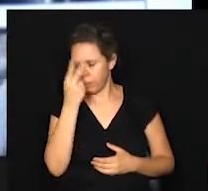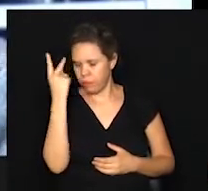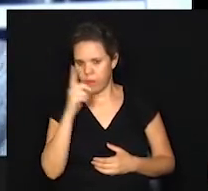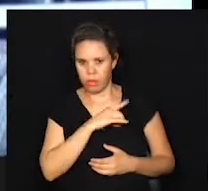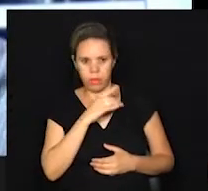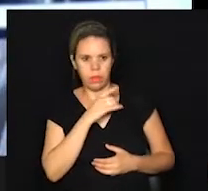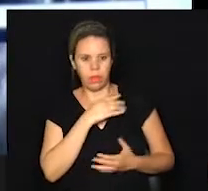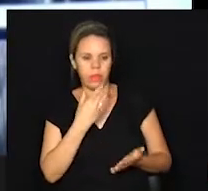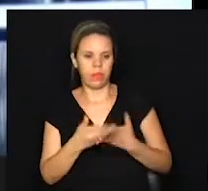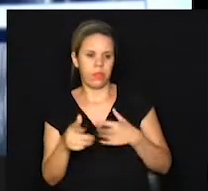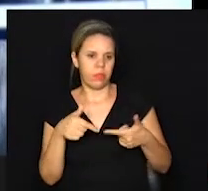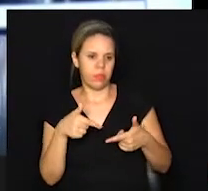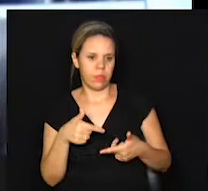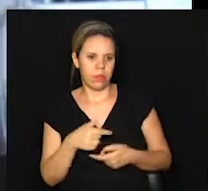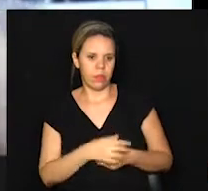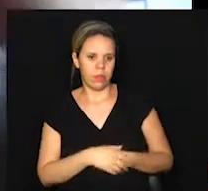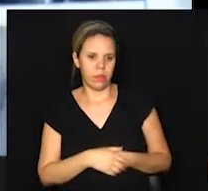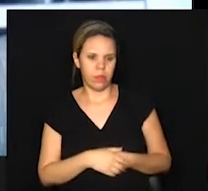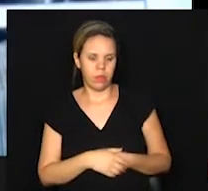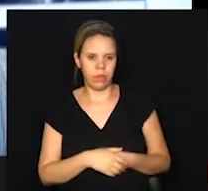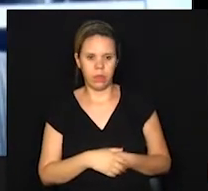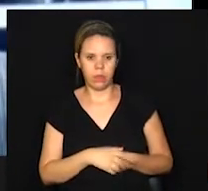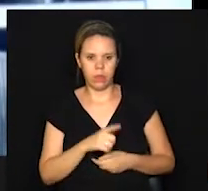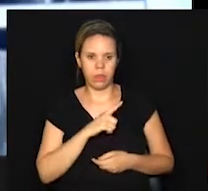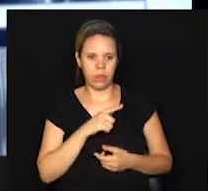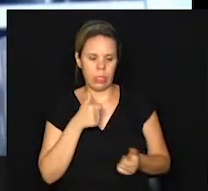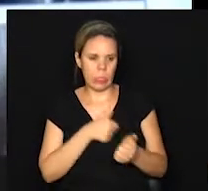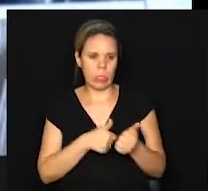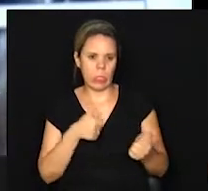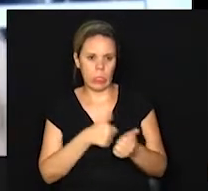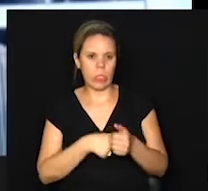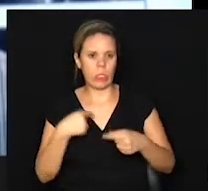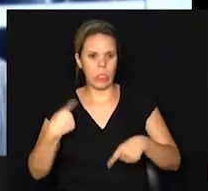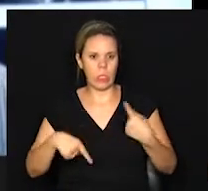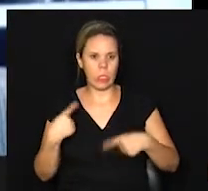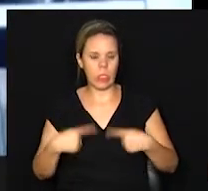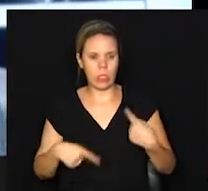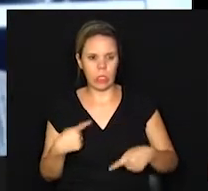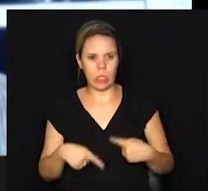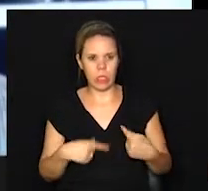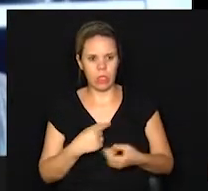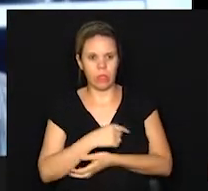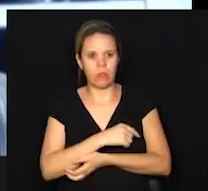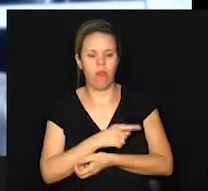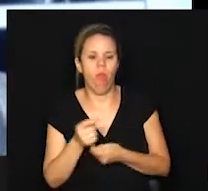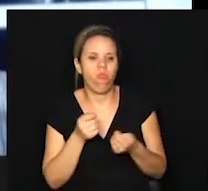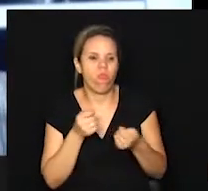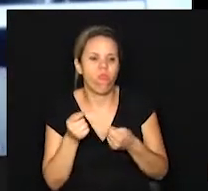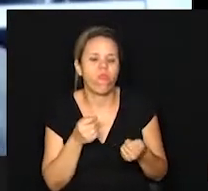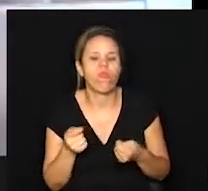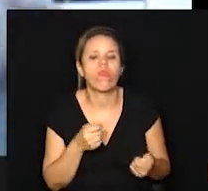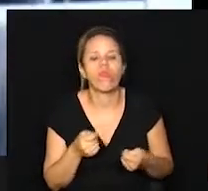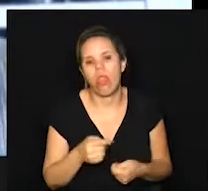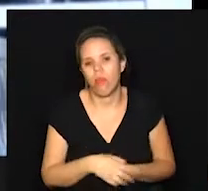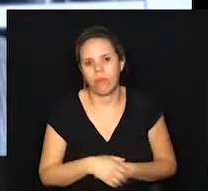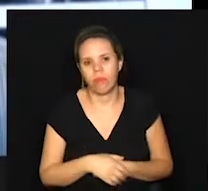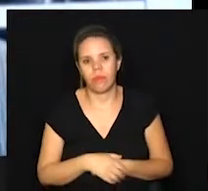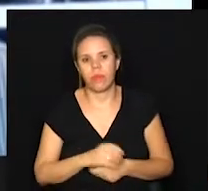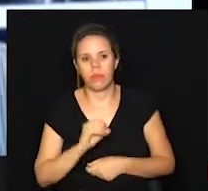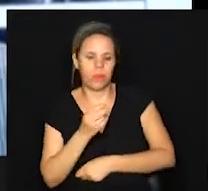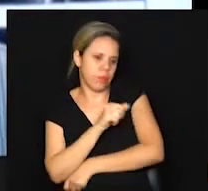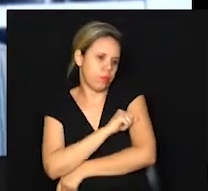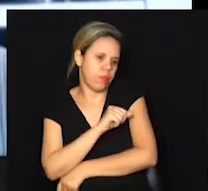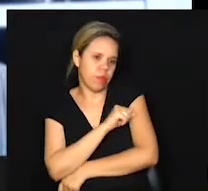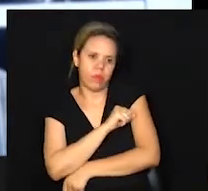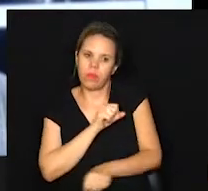perder seu emprego, de ter algum tipo de perseguição política, algum tipo de perseguição econômica, etc. Ou os alunos não